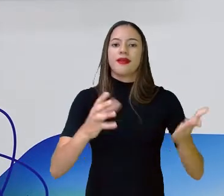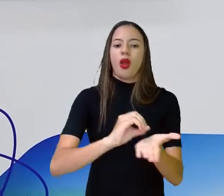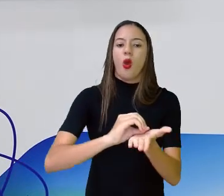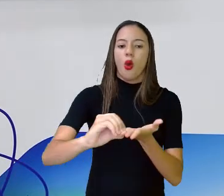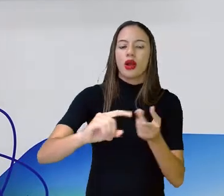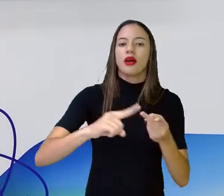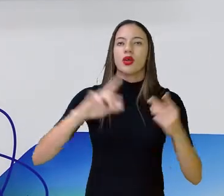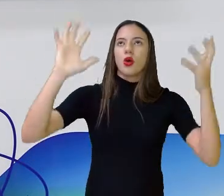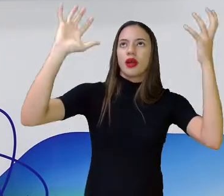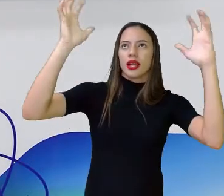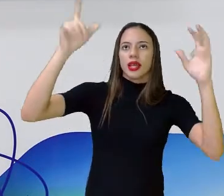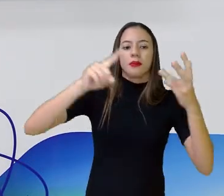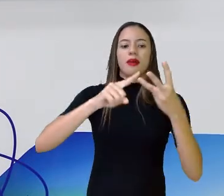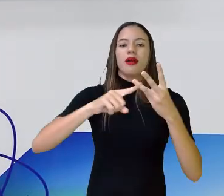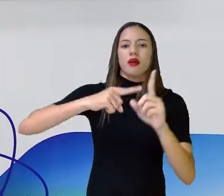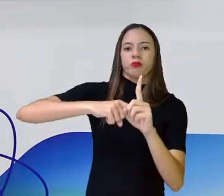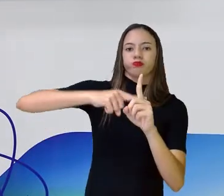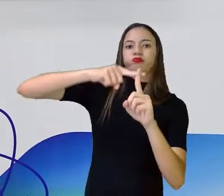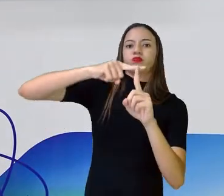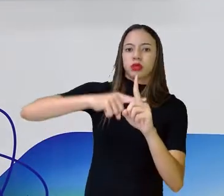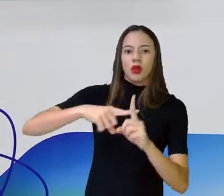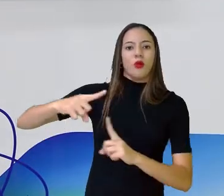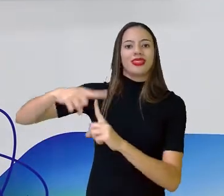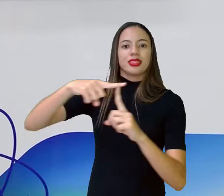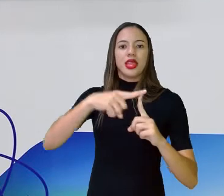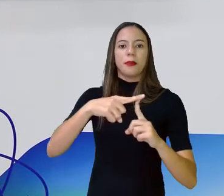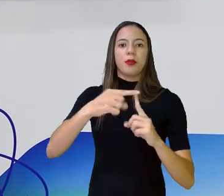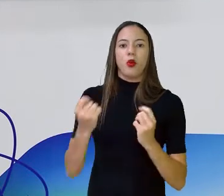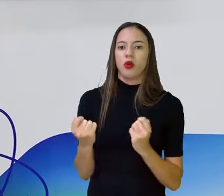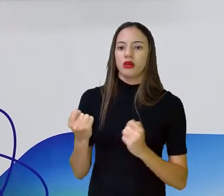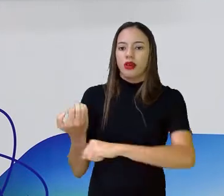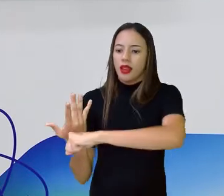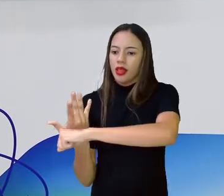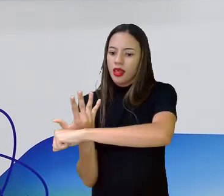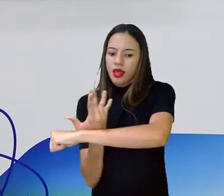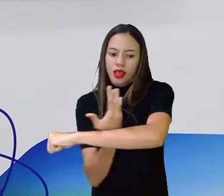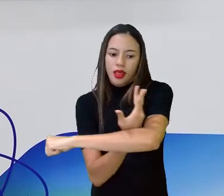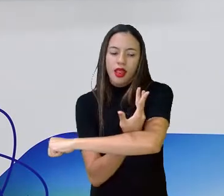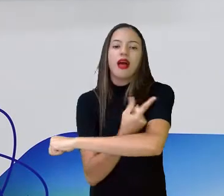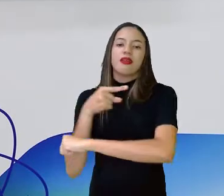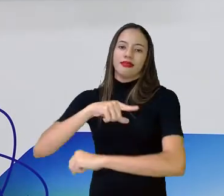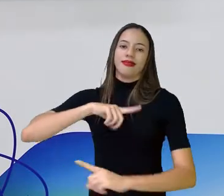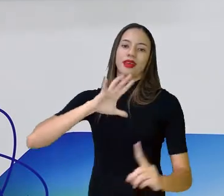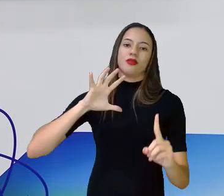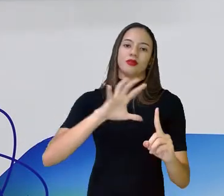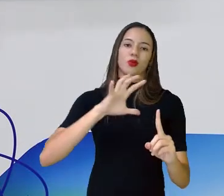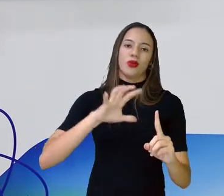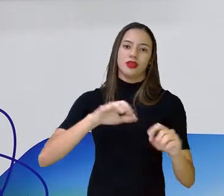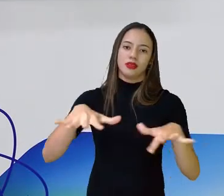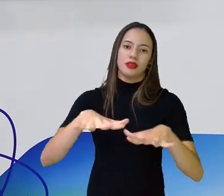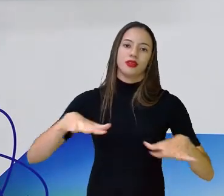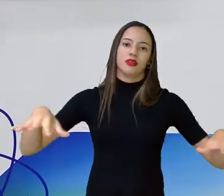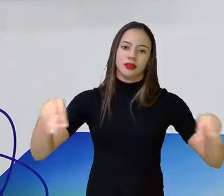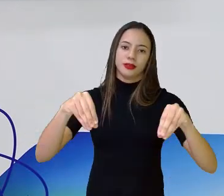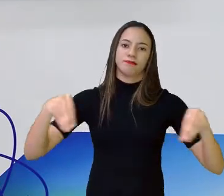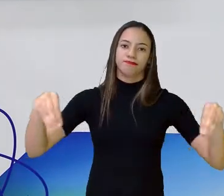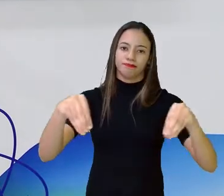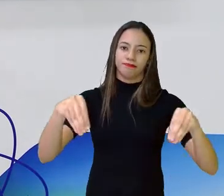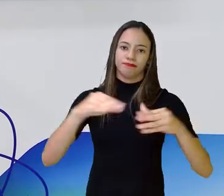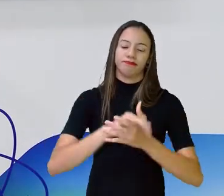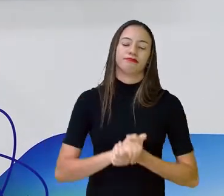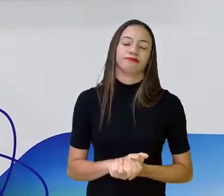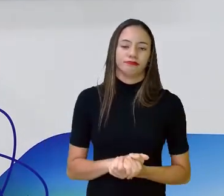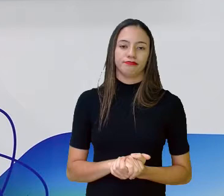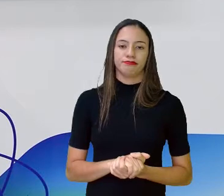a temperatura, o tipo de vegetação exerce total influência sobre o solo. Então,